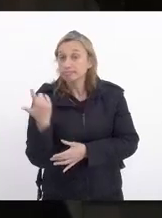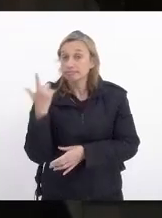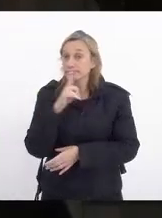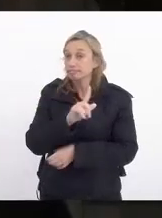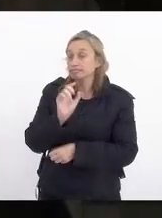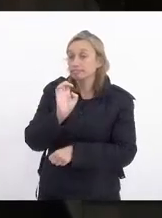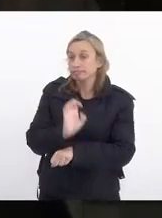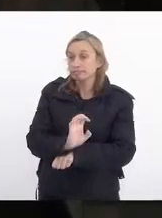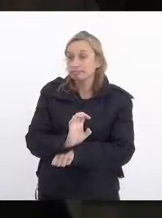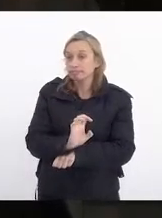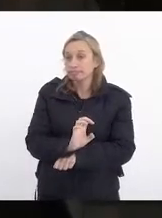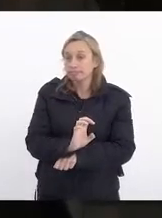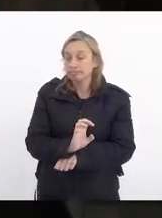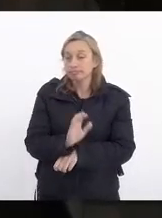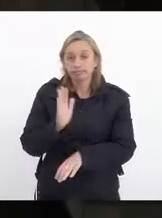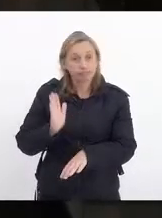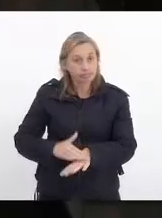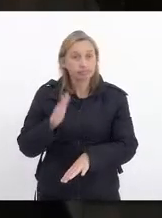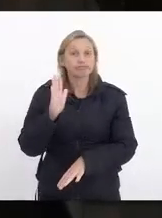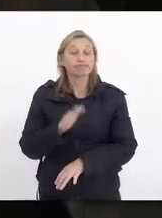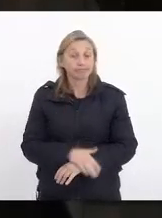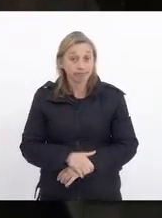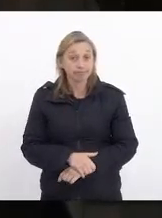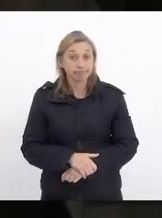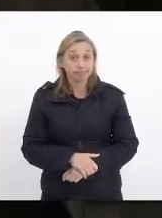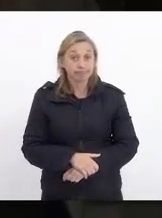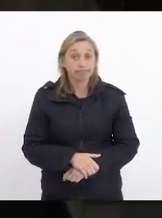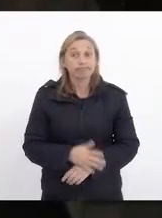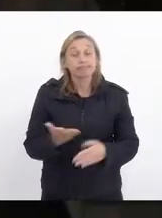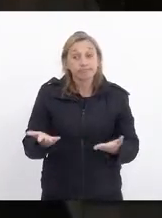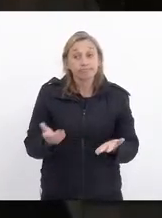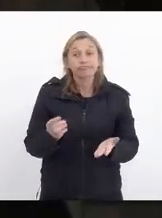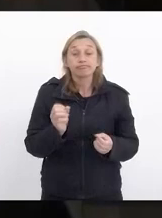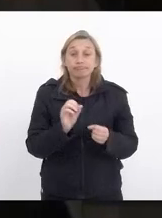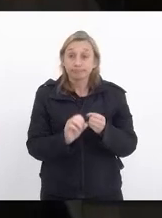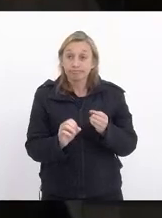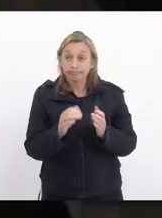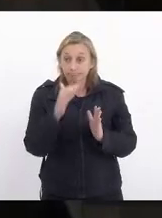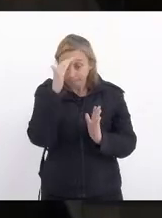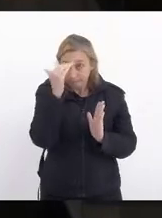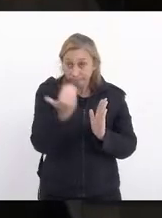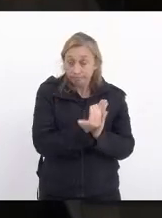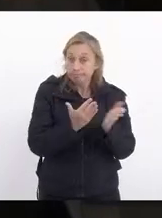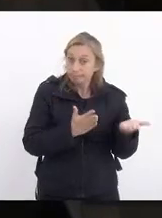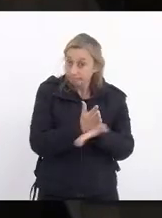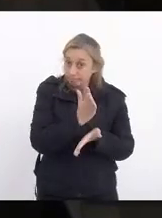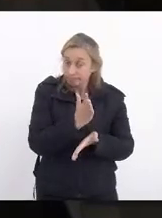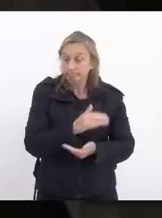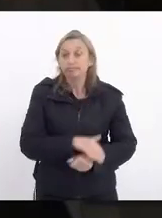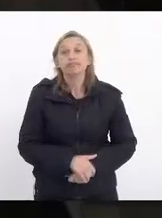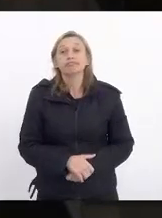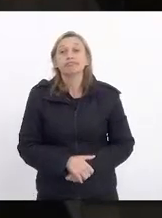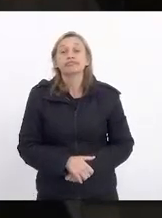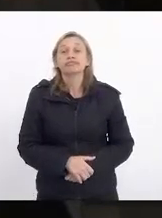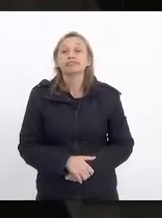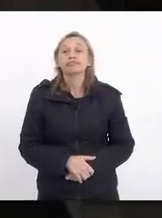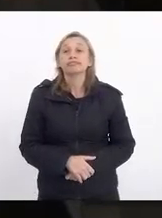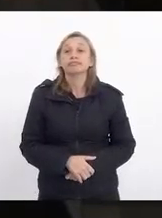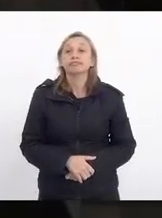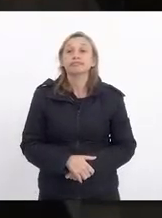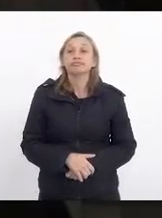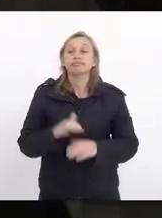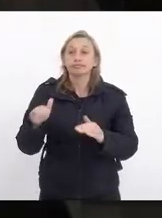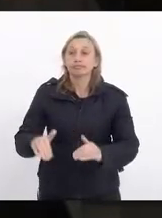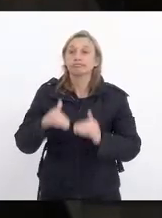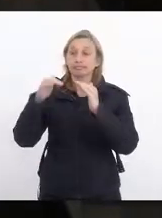ganhos do Estado seria muito maior e assim um fizemos e assim foi aprovado e o